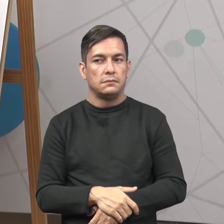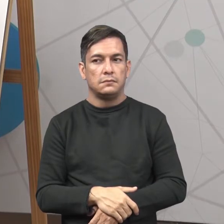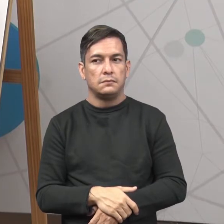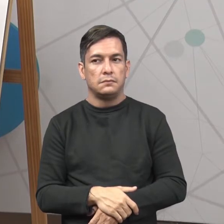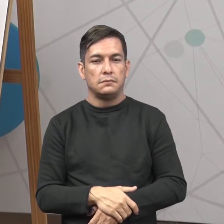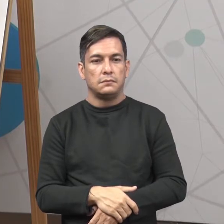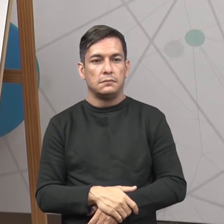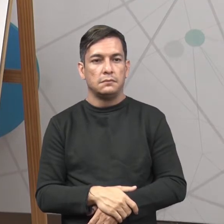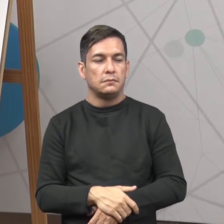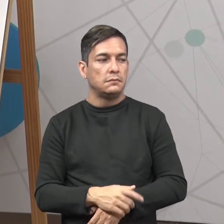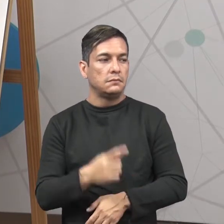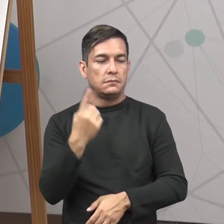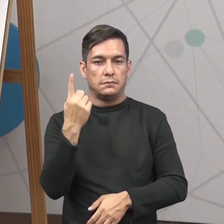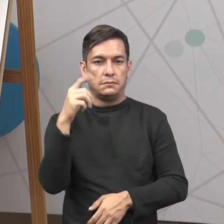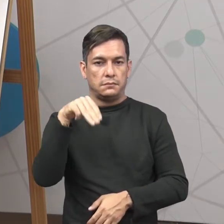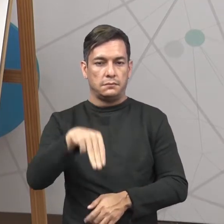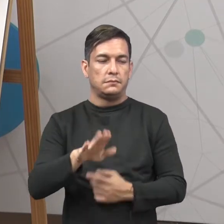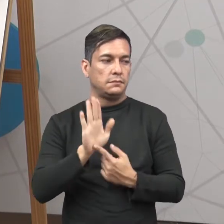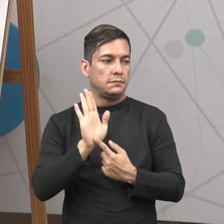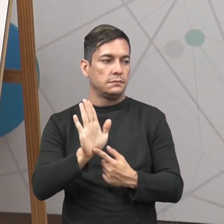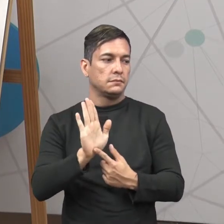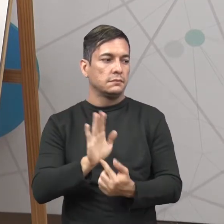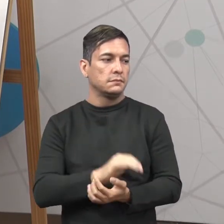Vou mostrar 1 metro a vocês.